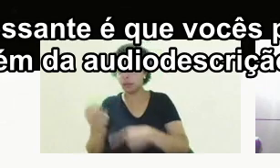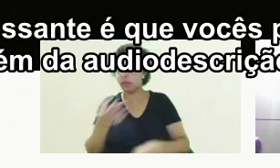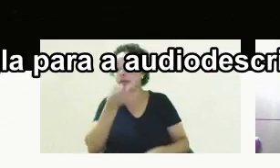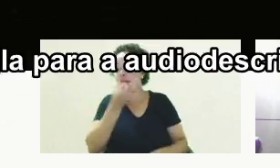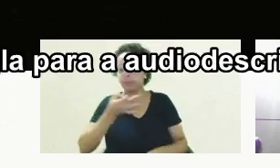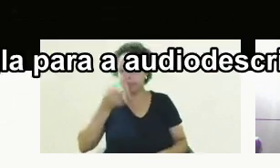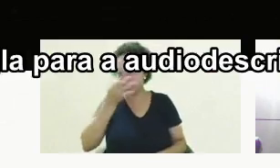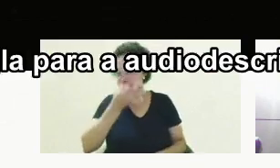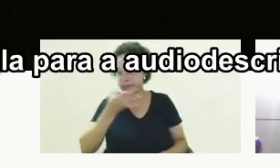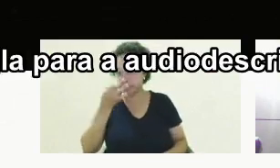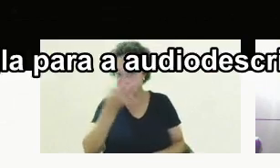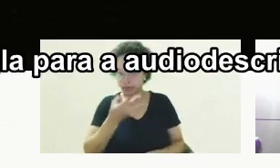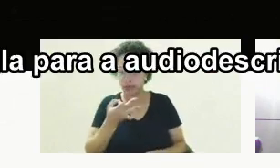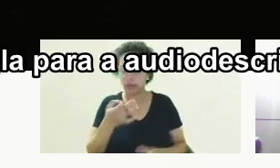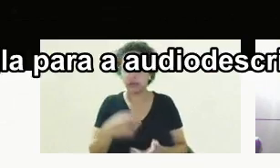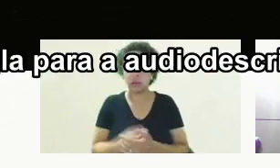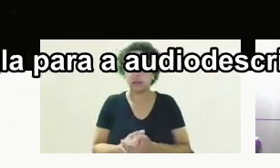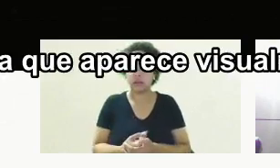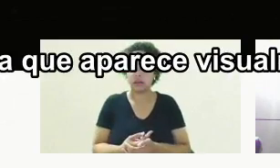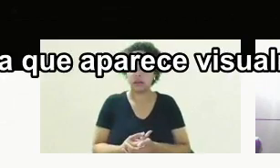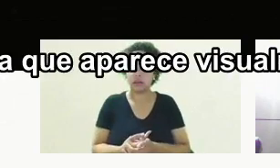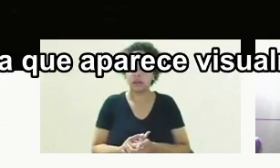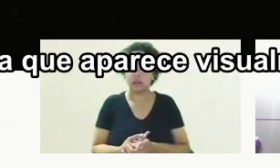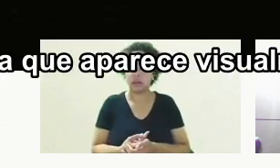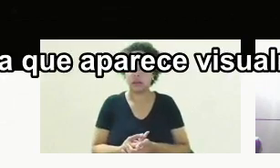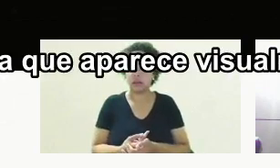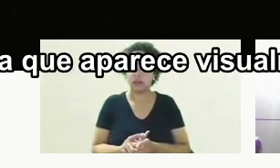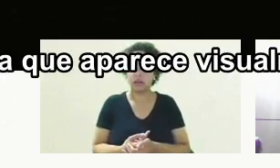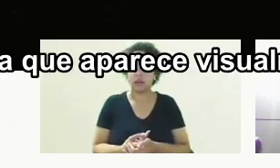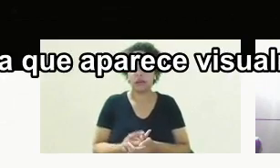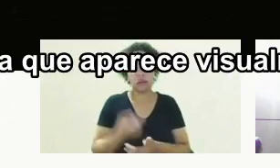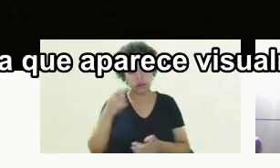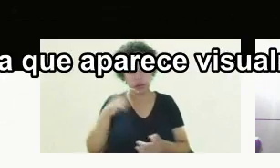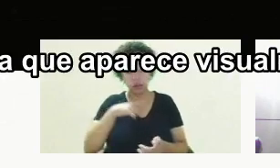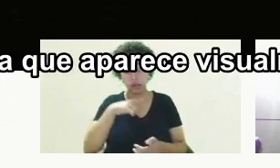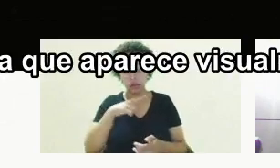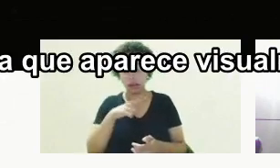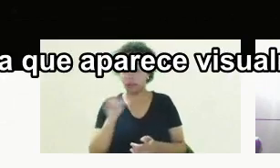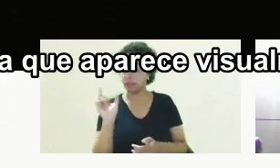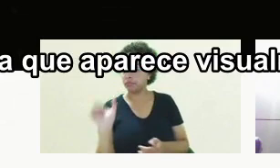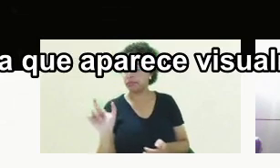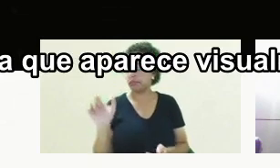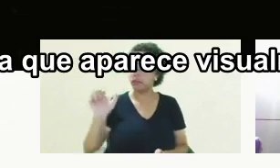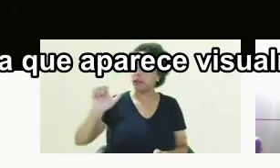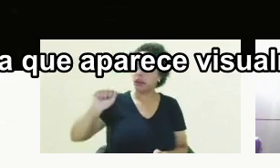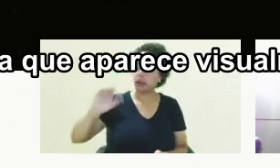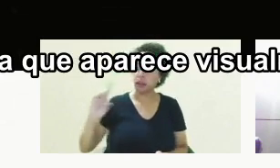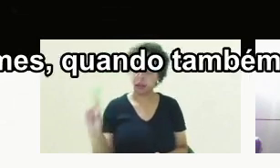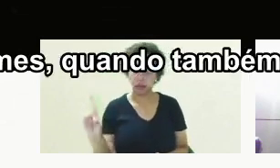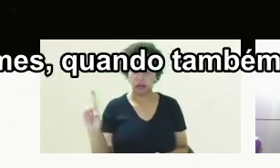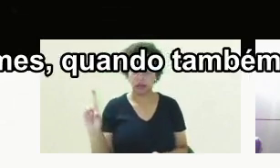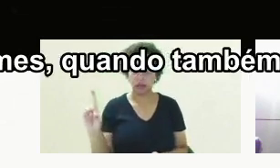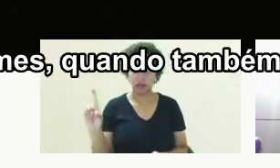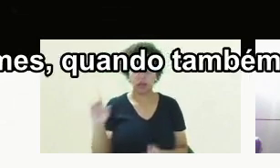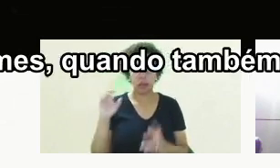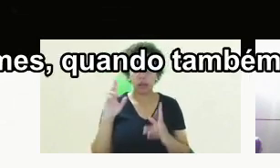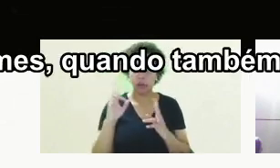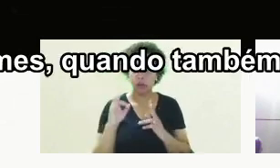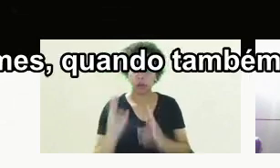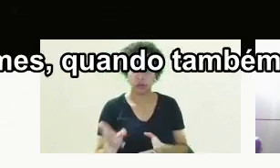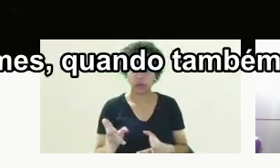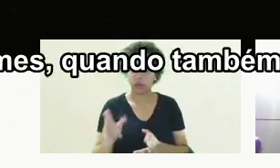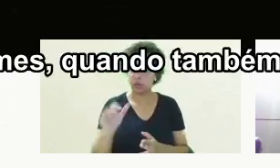podem ouvir muito falar também da audiodescrição como AD. AD aí é a sigla para audiodescrição, inclusive é a mesma sigla que